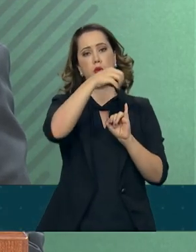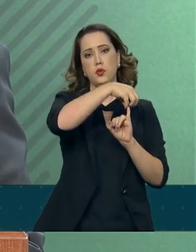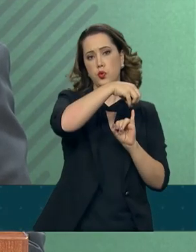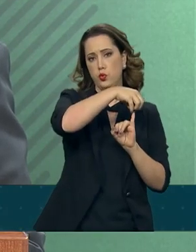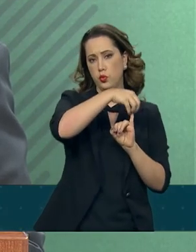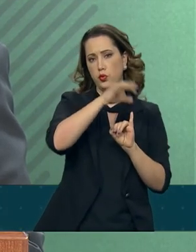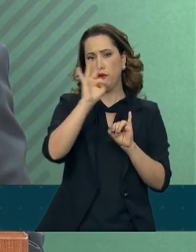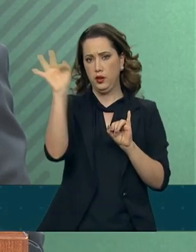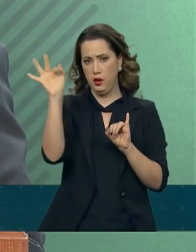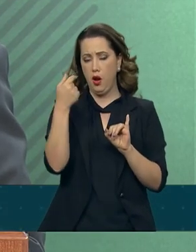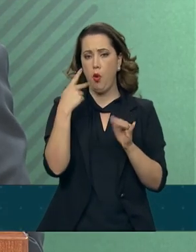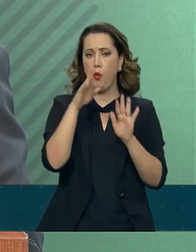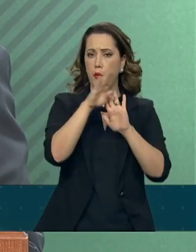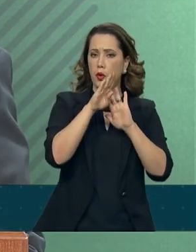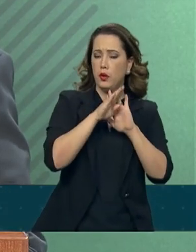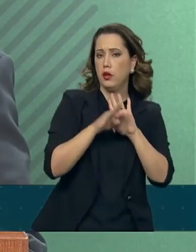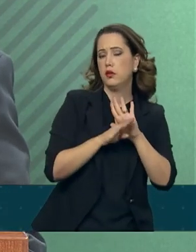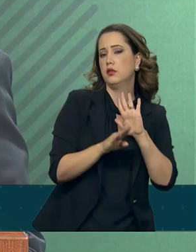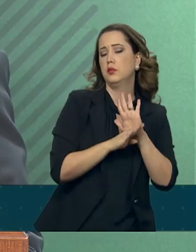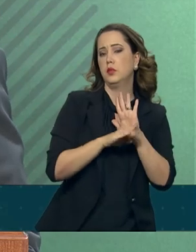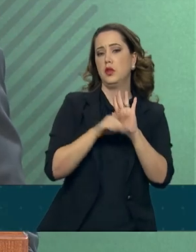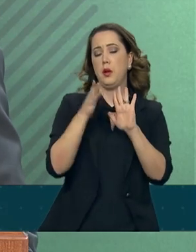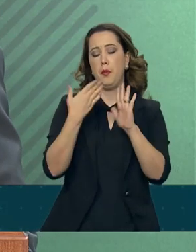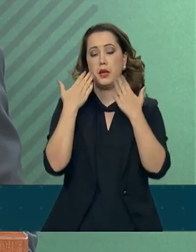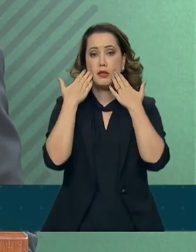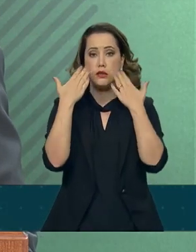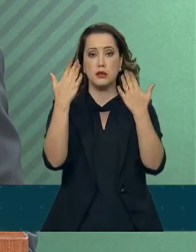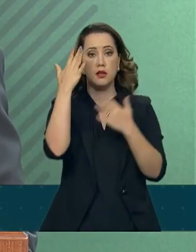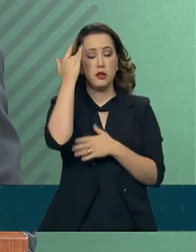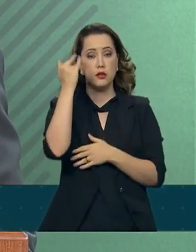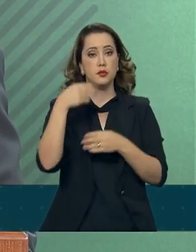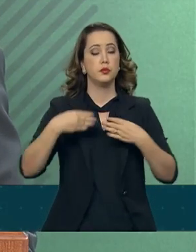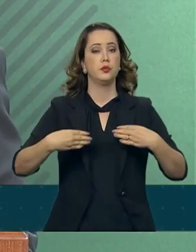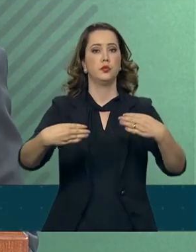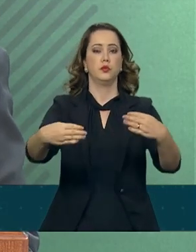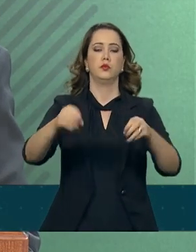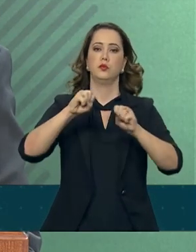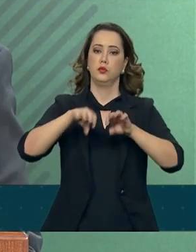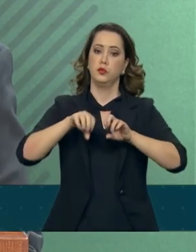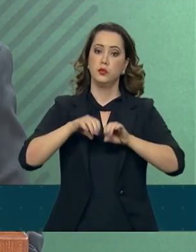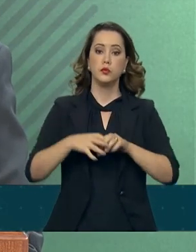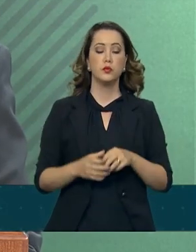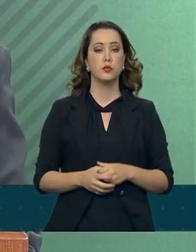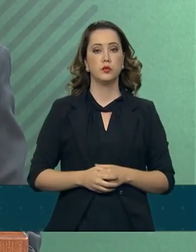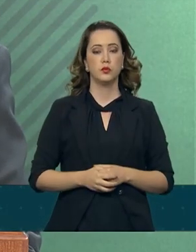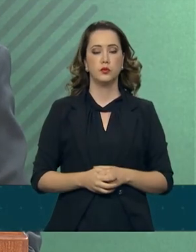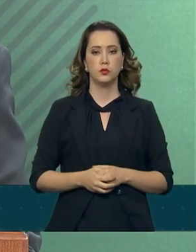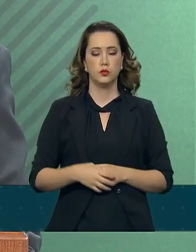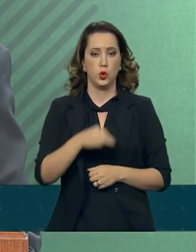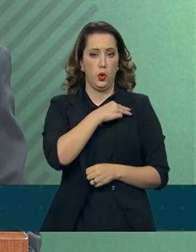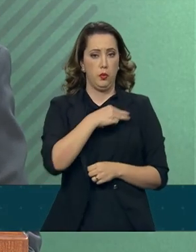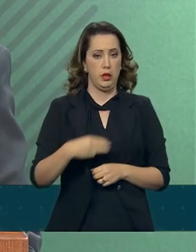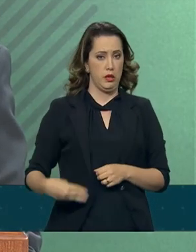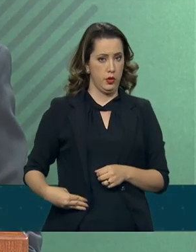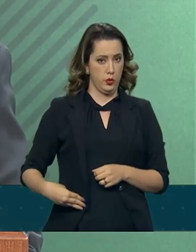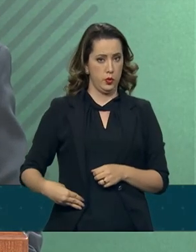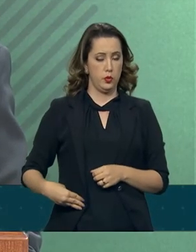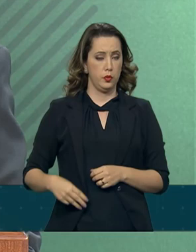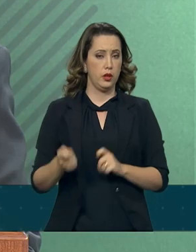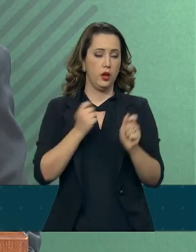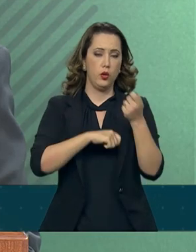programa será apresentado amanhã no ministério da educação o ministro da economia